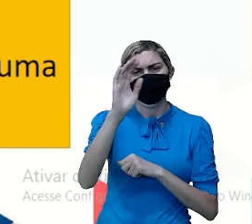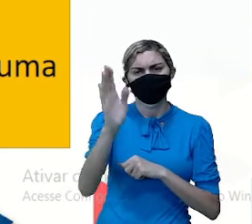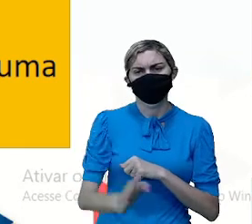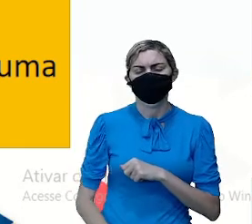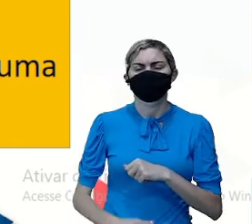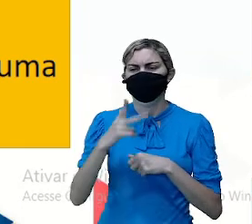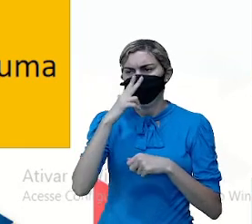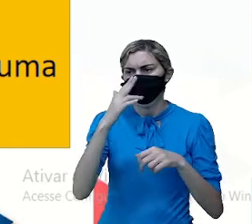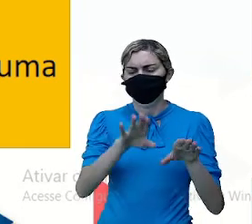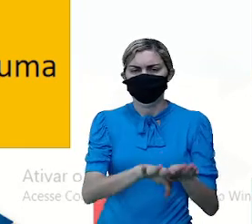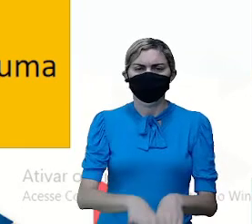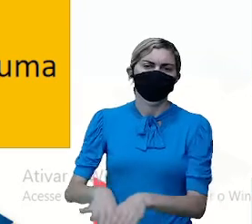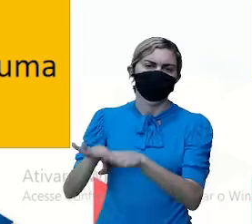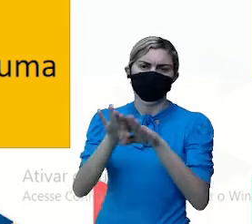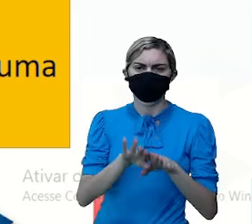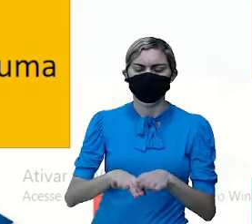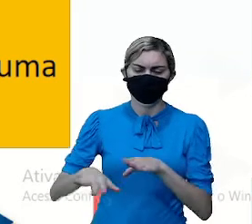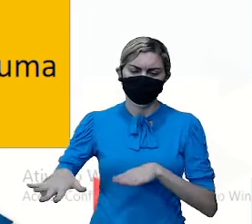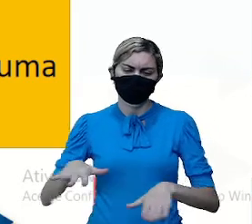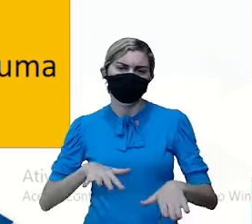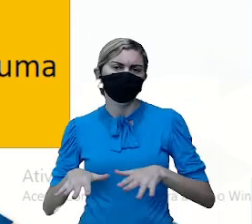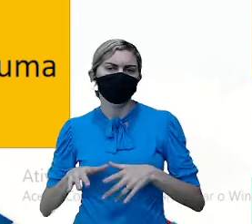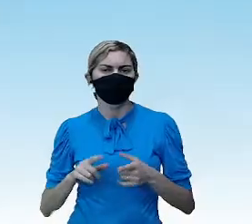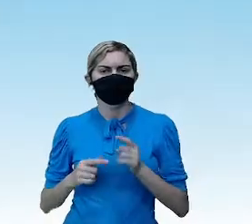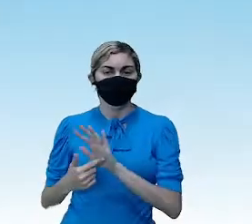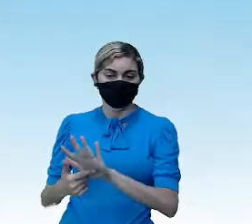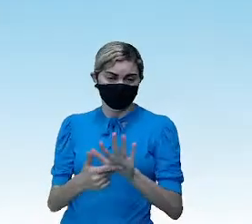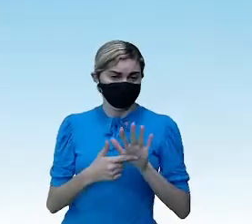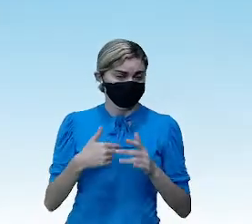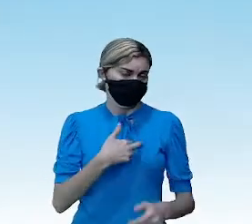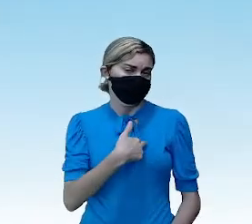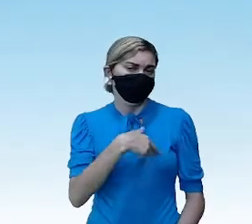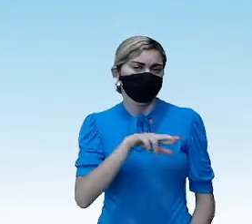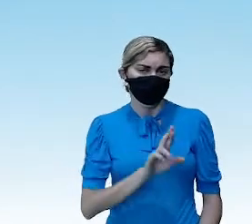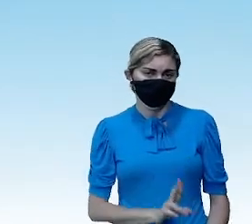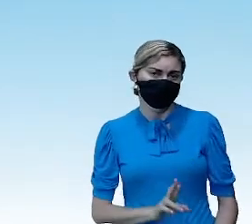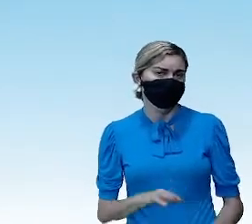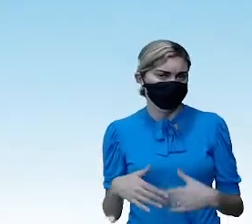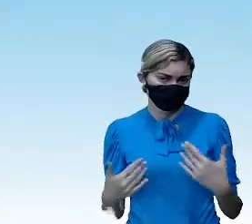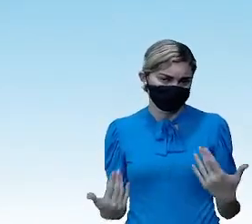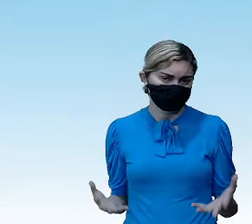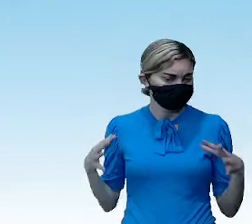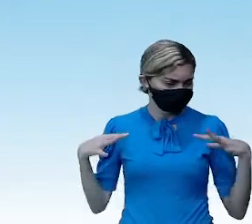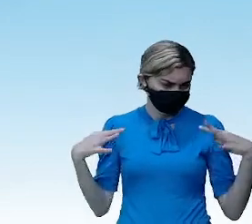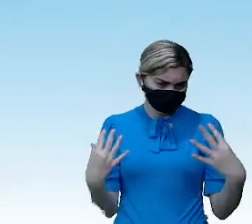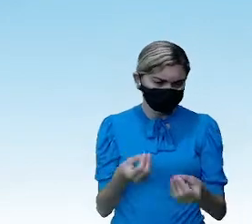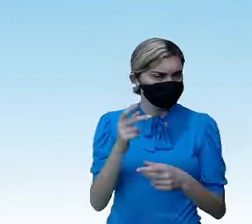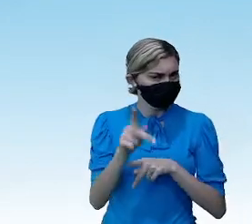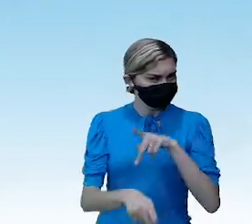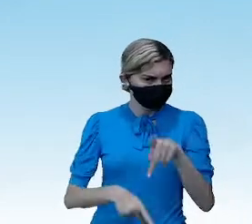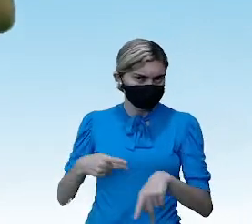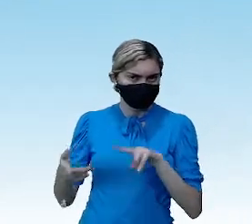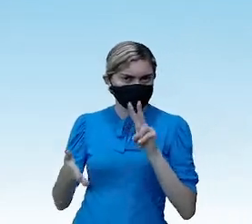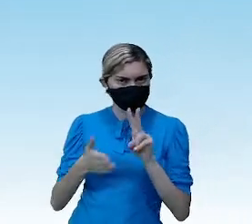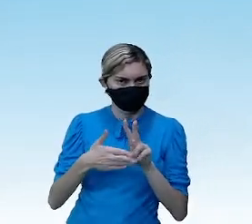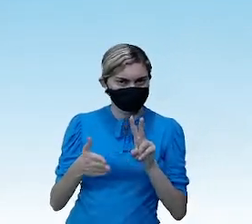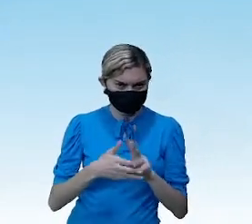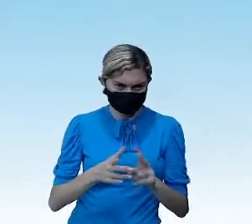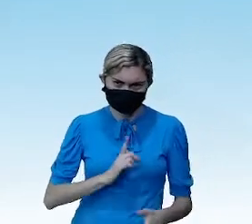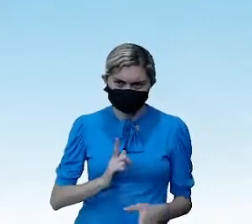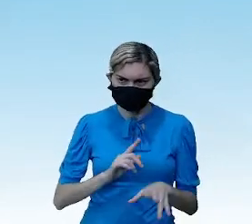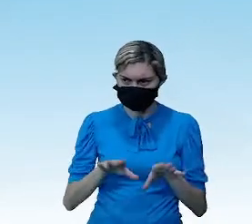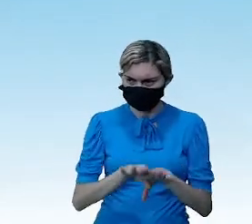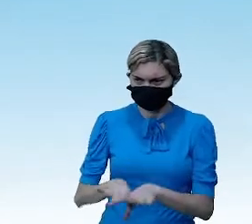a mesma forma de manifestar a sua religiosidade? Será que todos os povos indígenas possuem uma